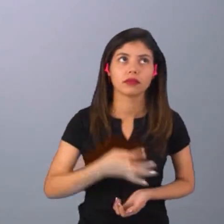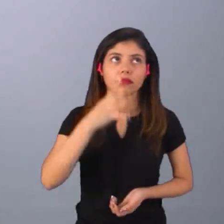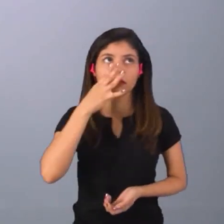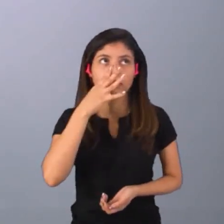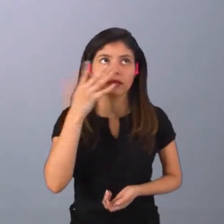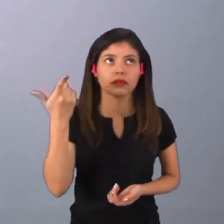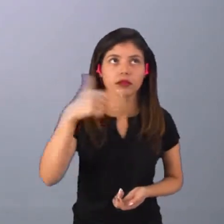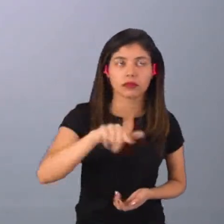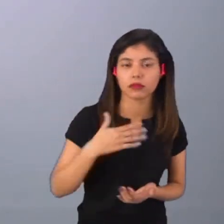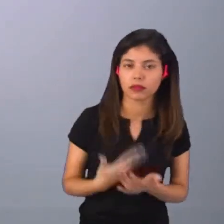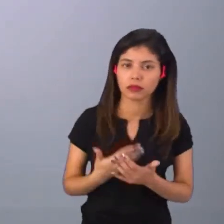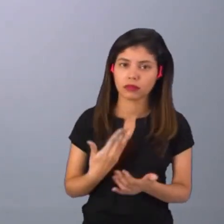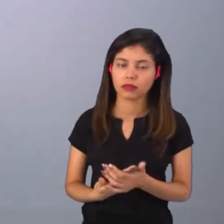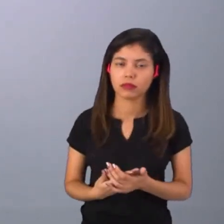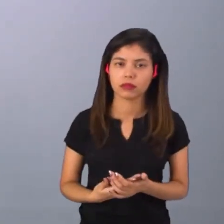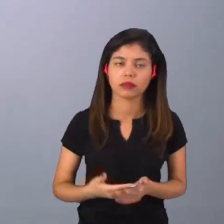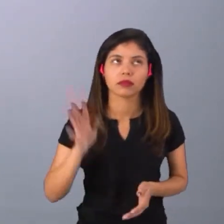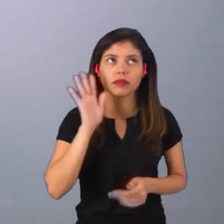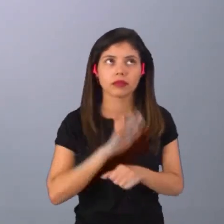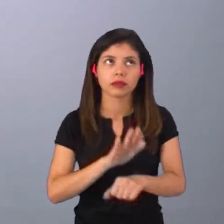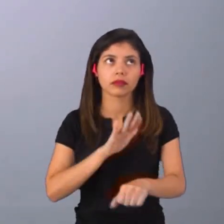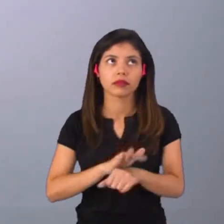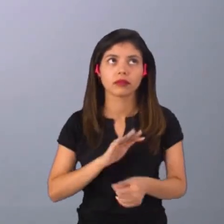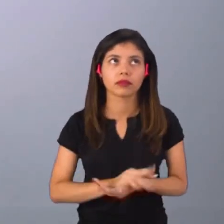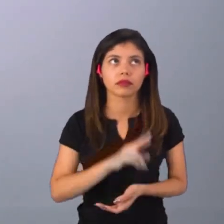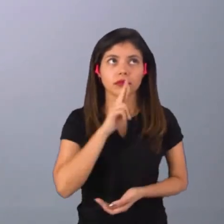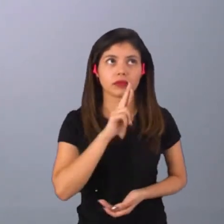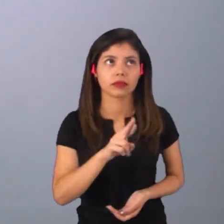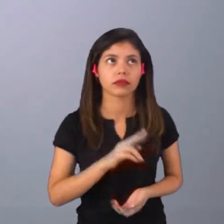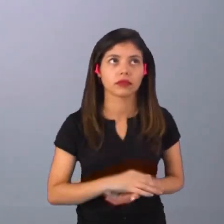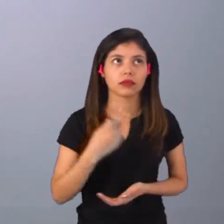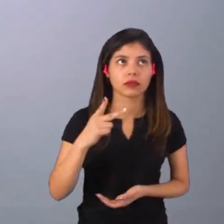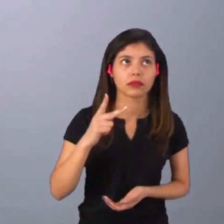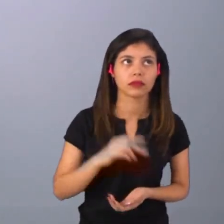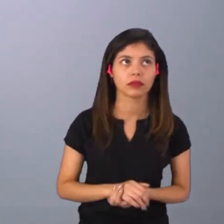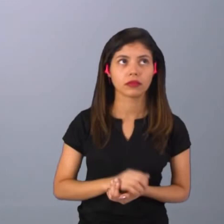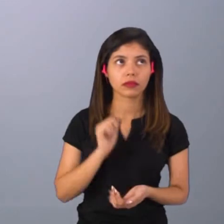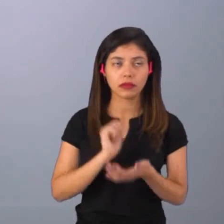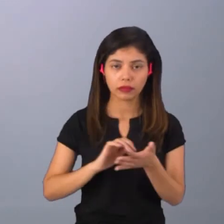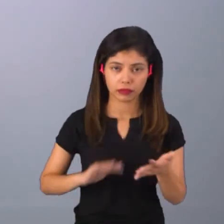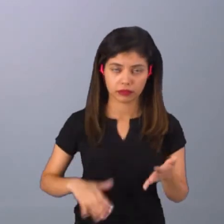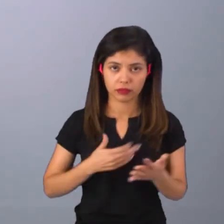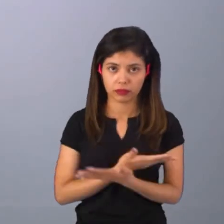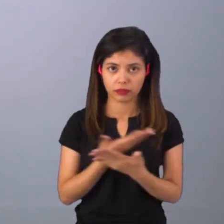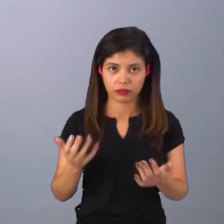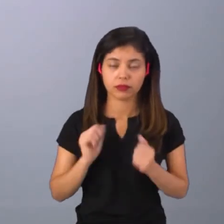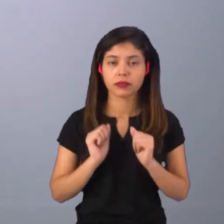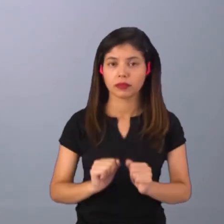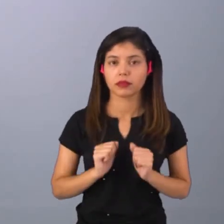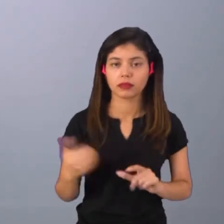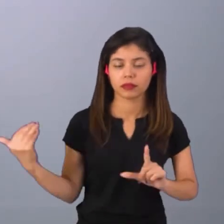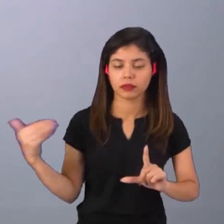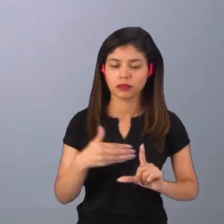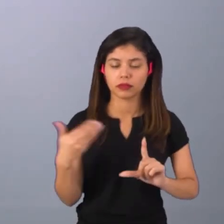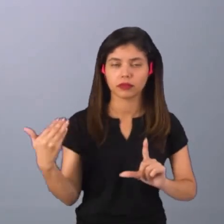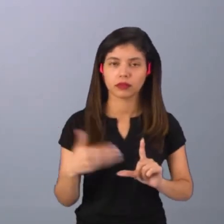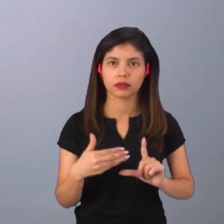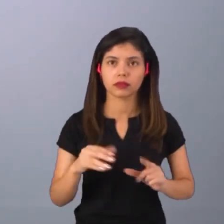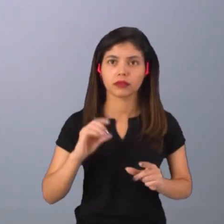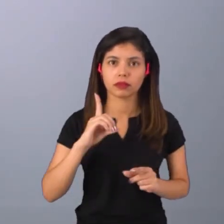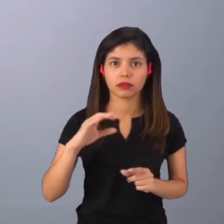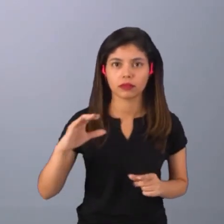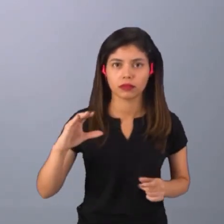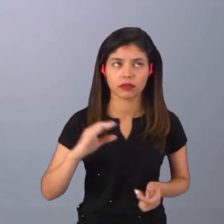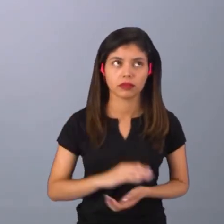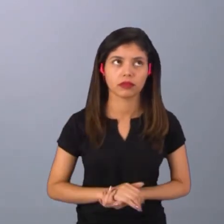você quer assistir novamente essa aula para te ajudar e a resolver os seus exercícios passados pelo seu professor, você pode